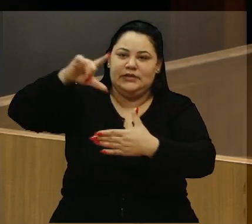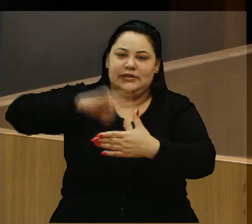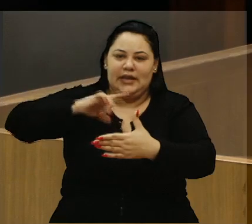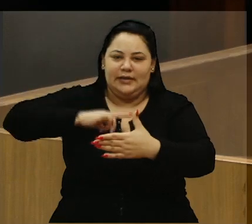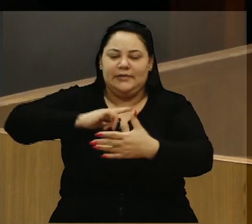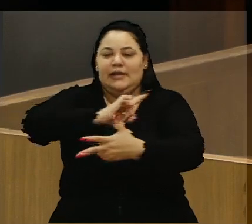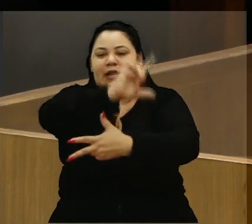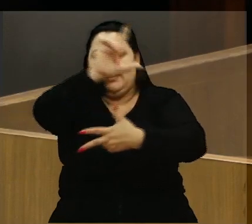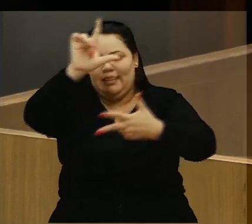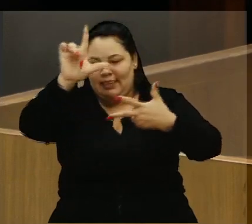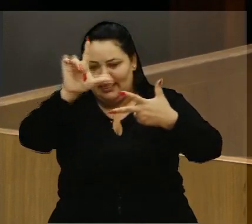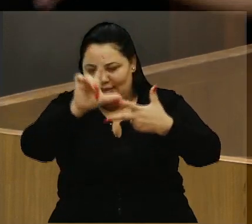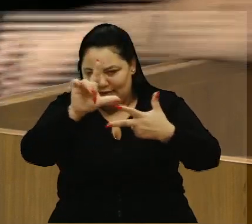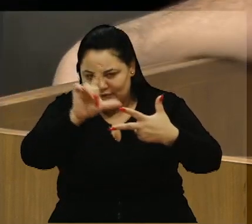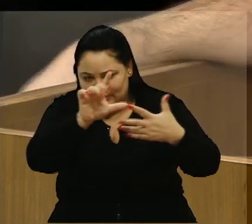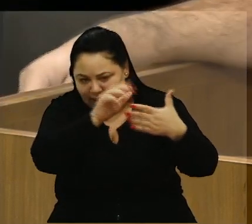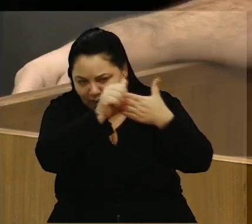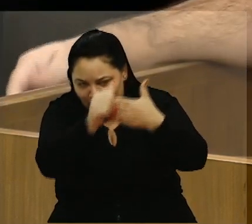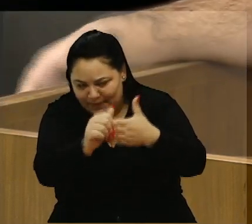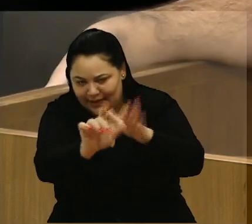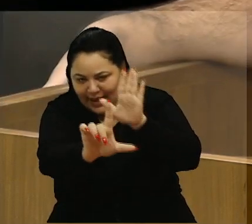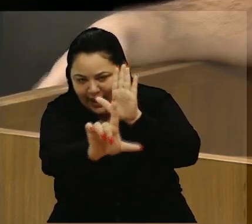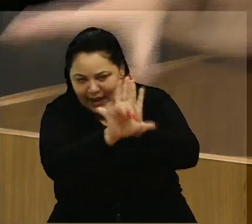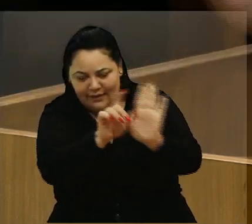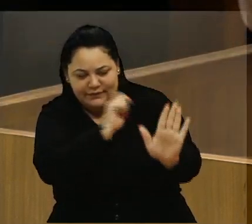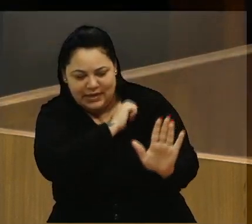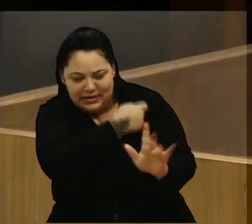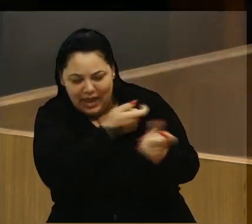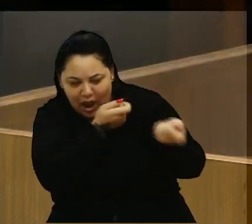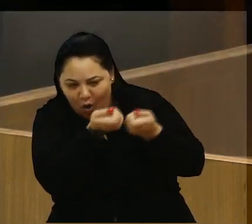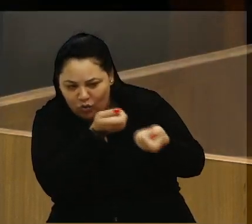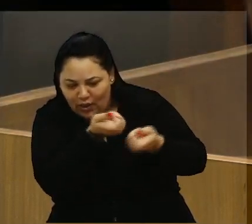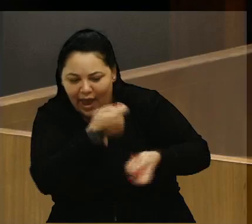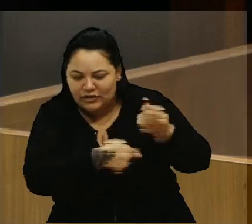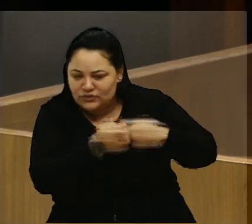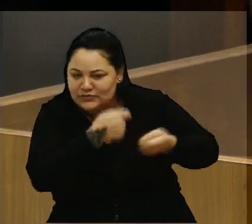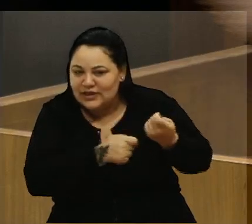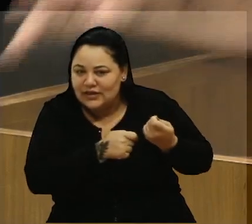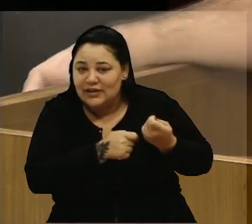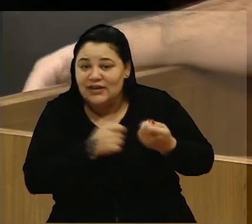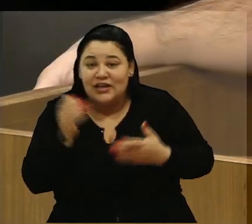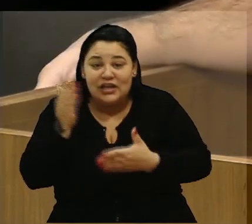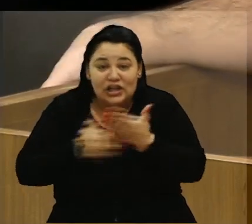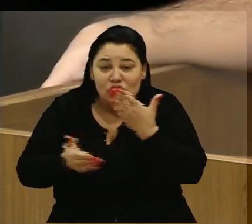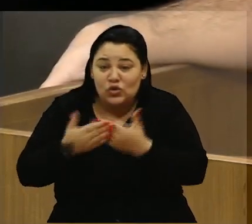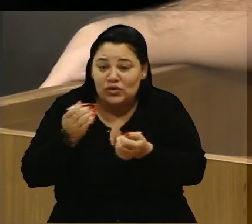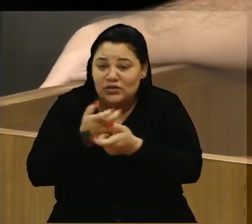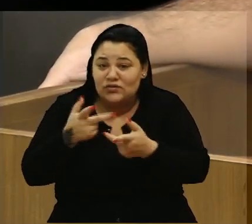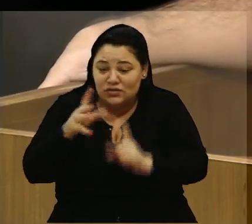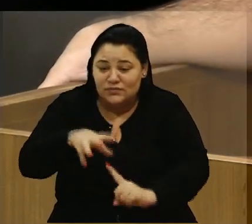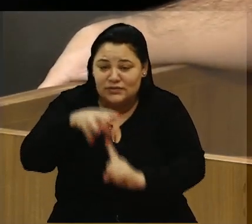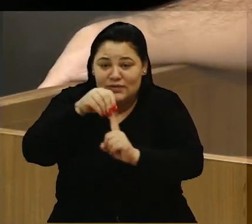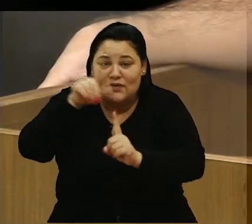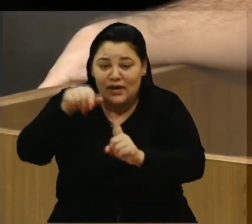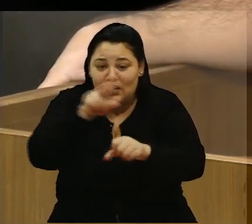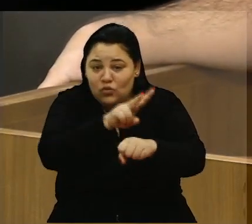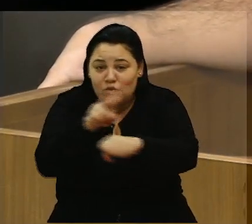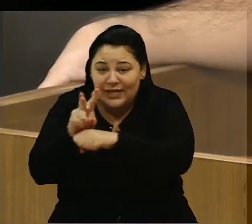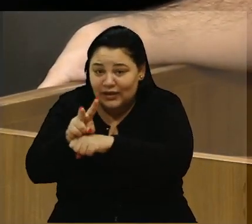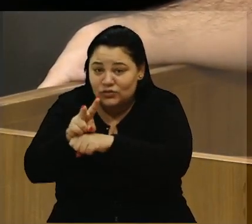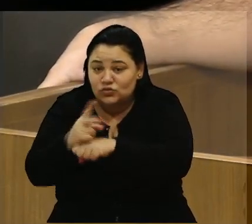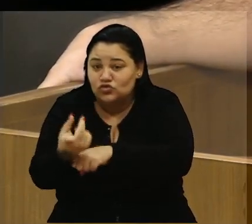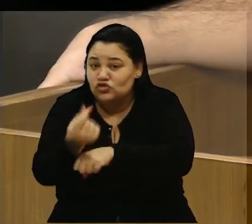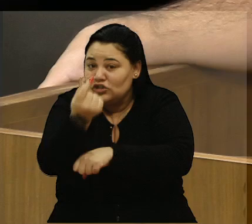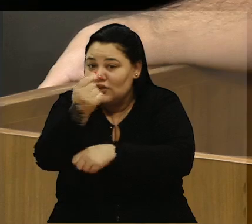legislar, fiscalizar e julgar e administrar. E tudo isso, o globo principal é o zelo com o dinheiro público.